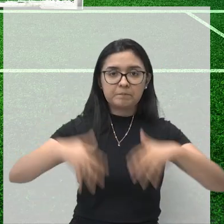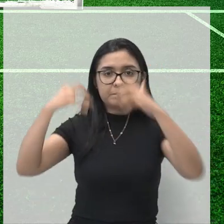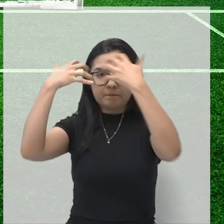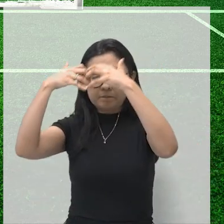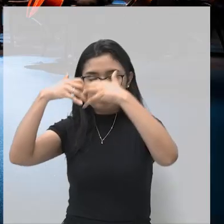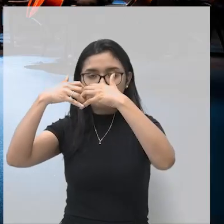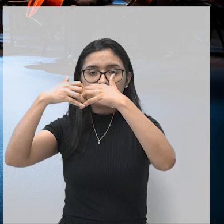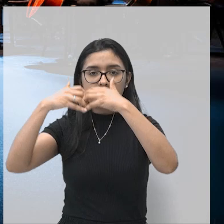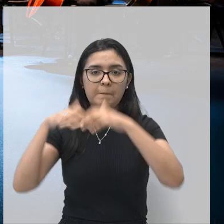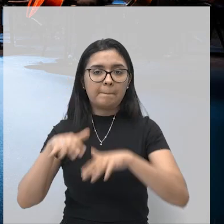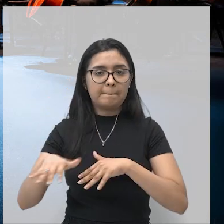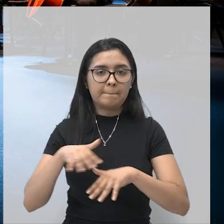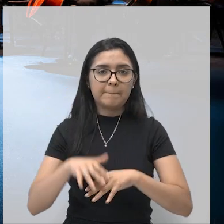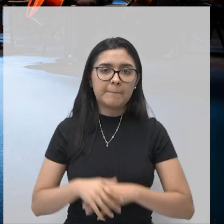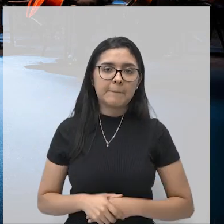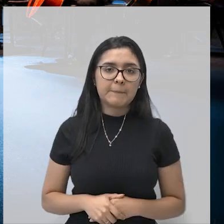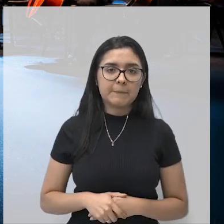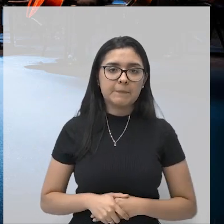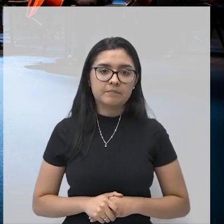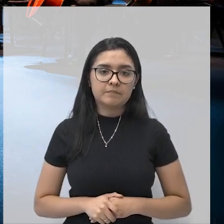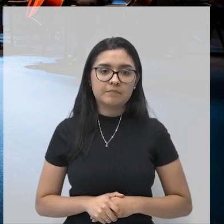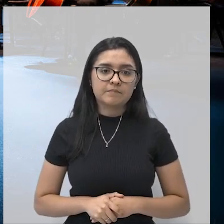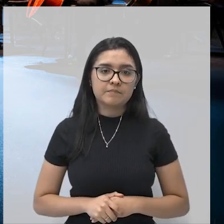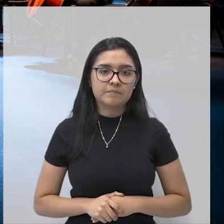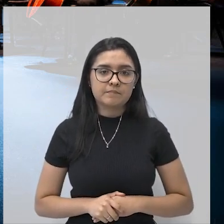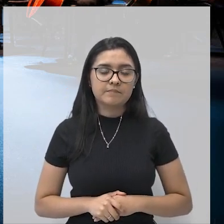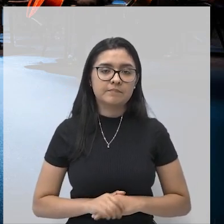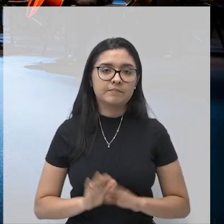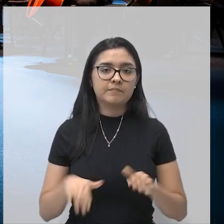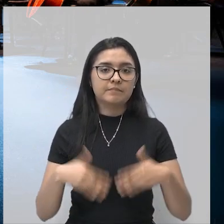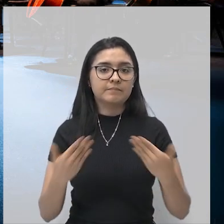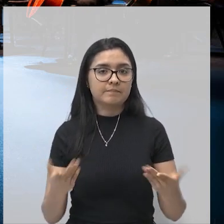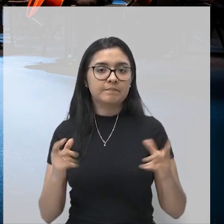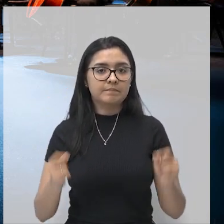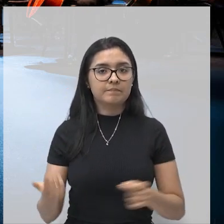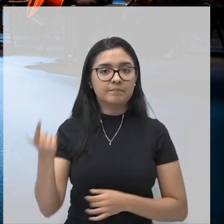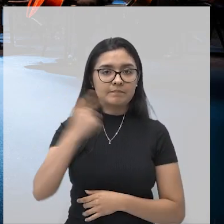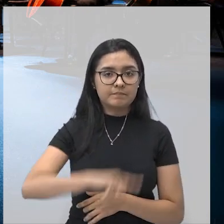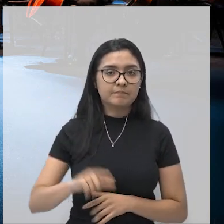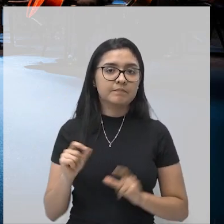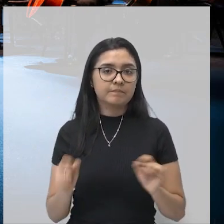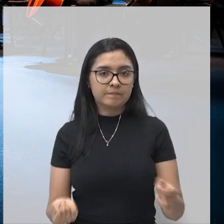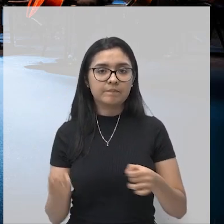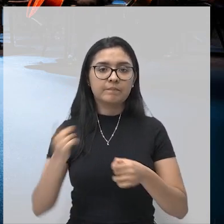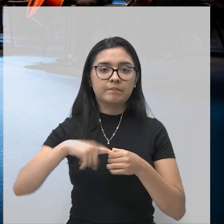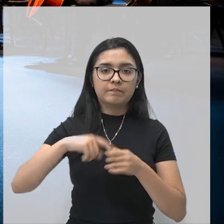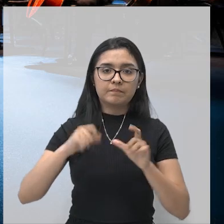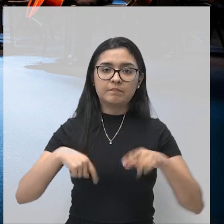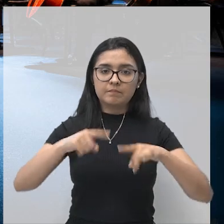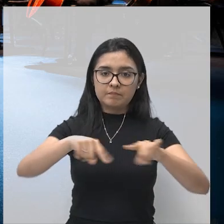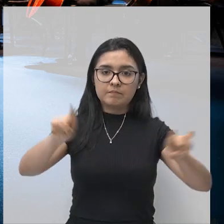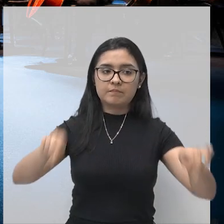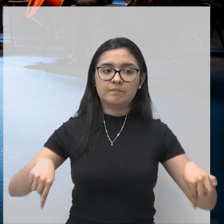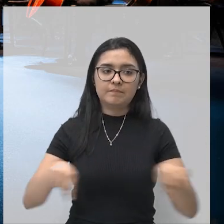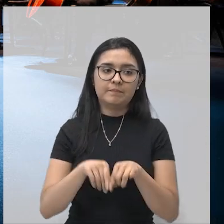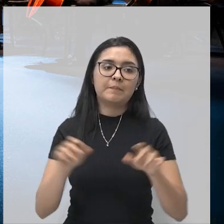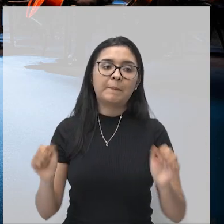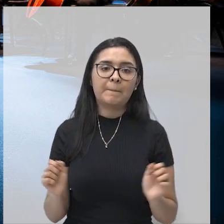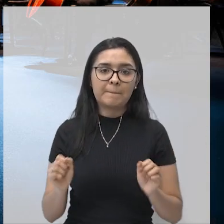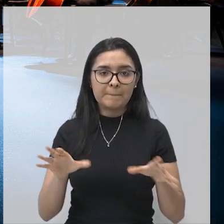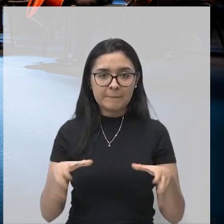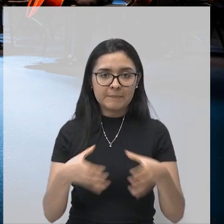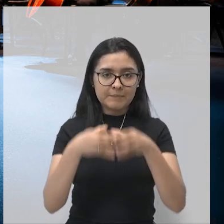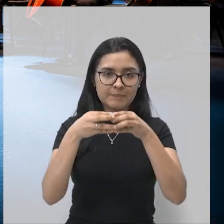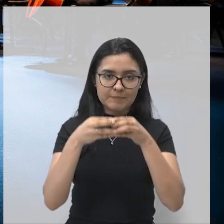a ele? Isso mesmo, estamos aqui de novo com esta orquestra sinfônica, tá? Para a gente